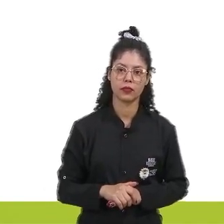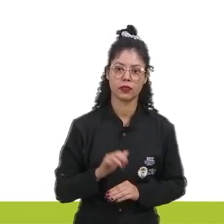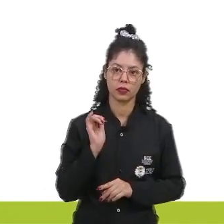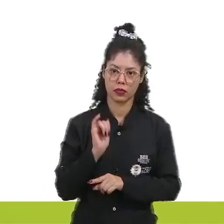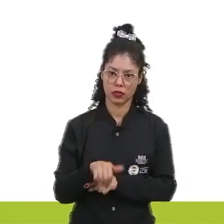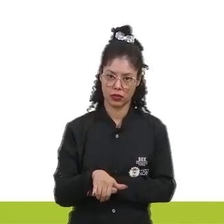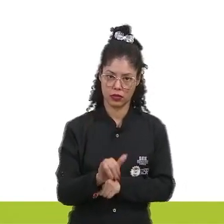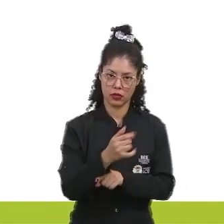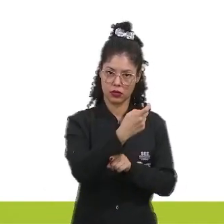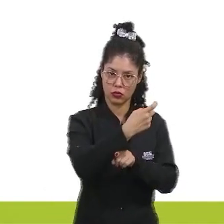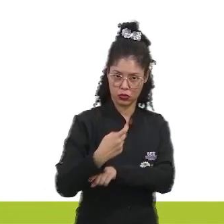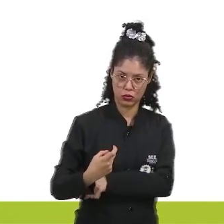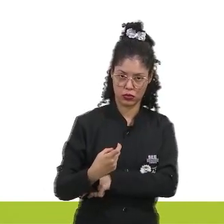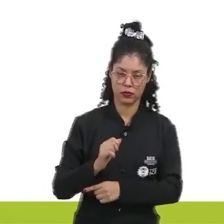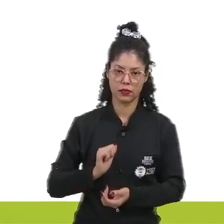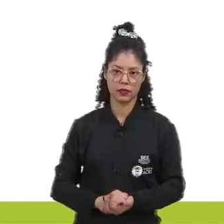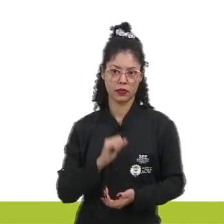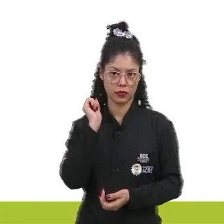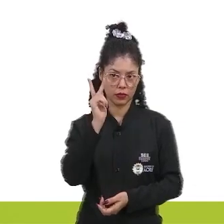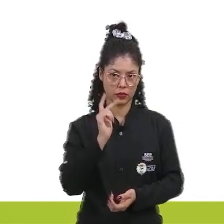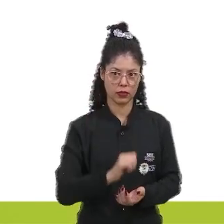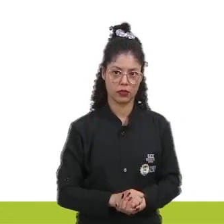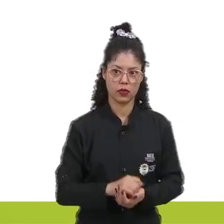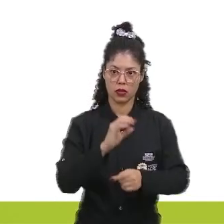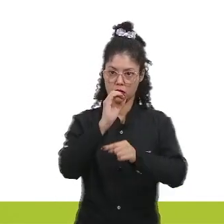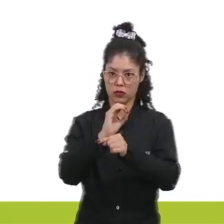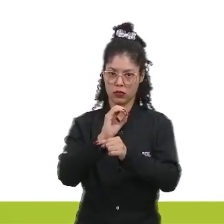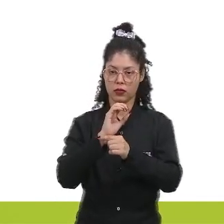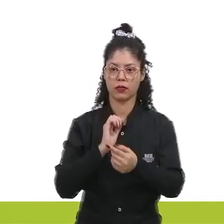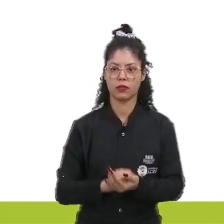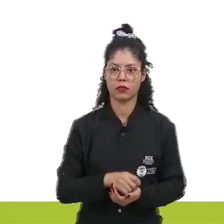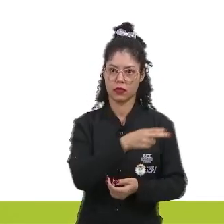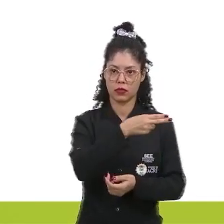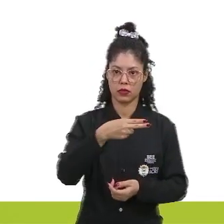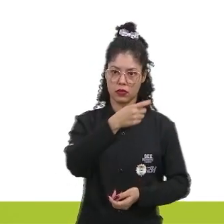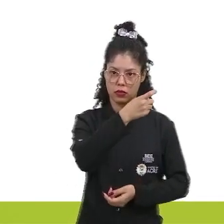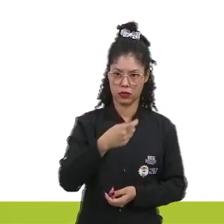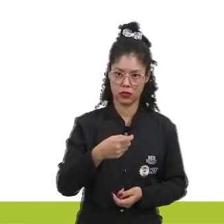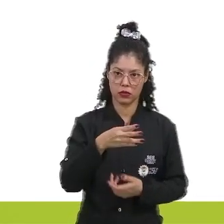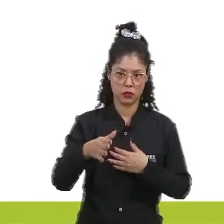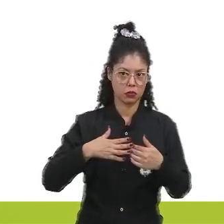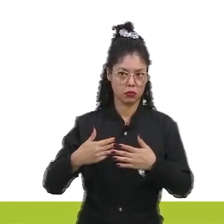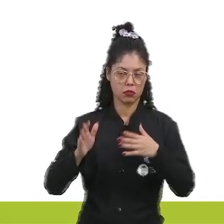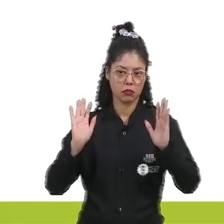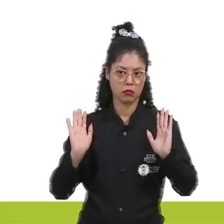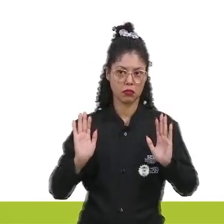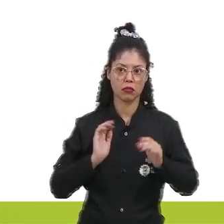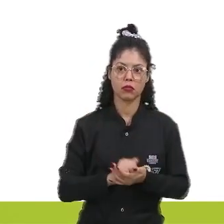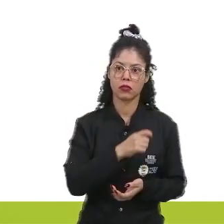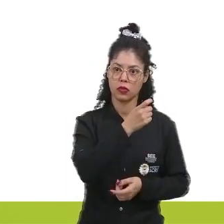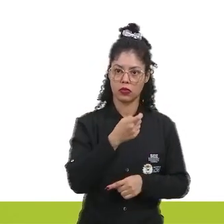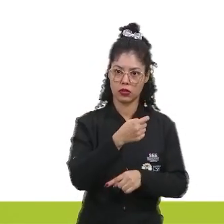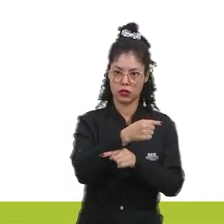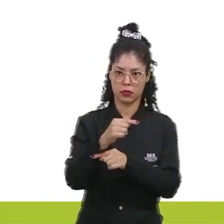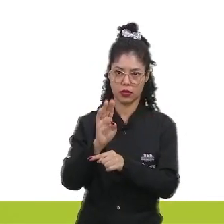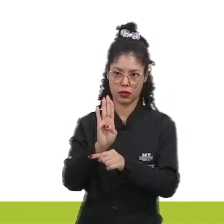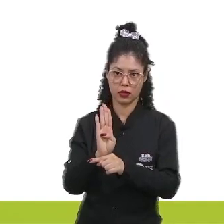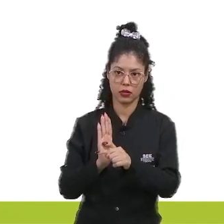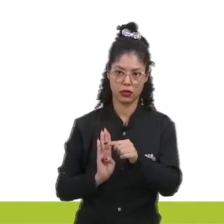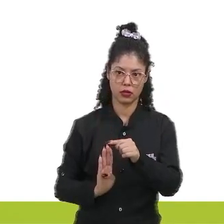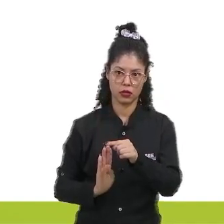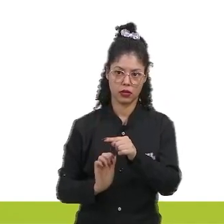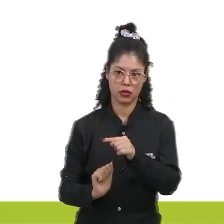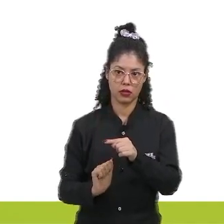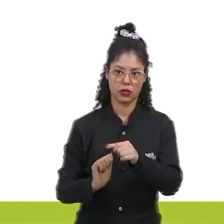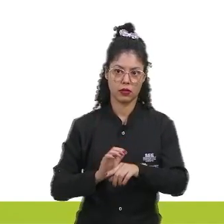abscissas, né? Que no caso o eixo x aqui, ó. Ou seja, o zero da função, você vai aplicar independente se a função é crescente ou decrescente, você vai